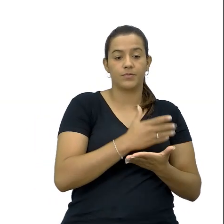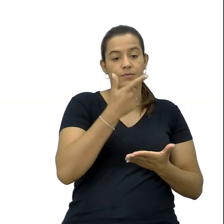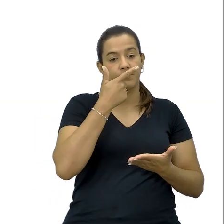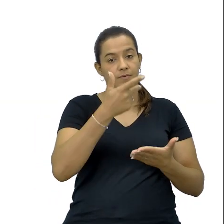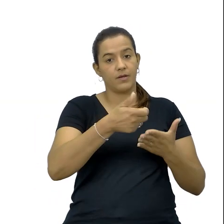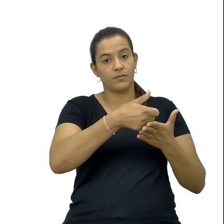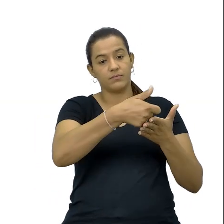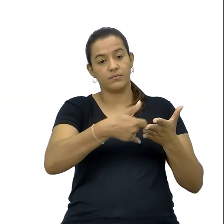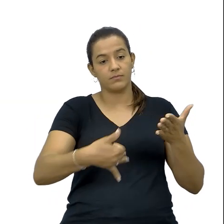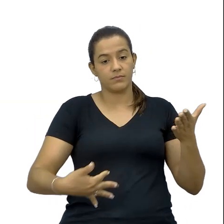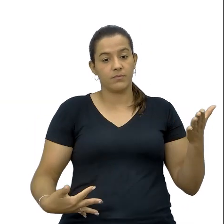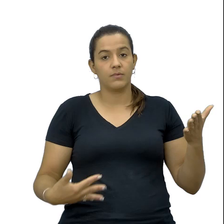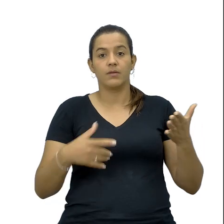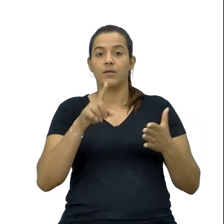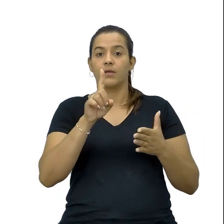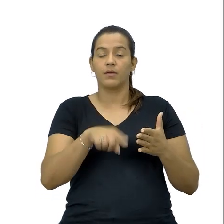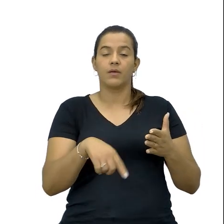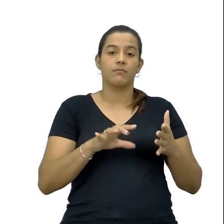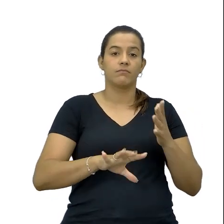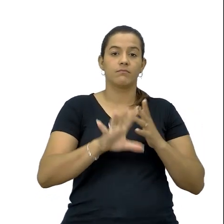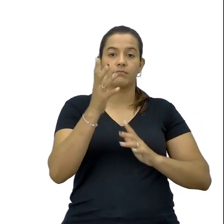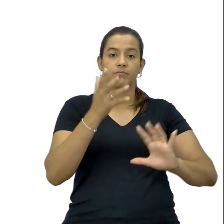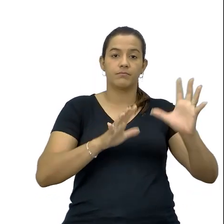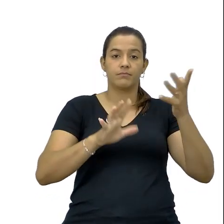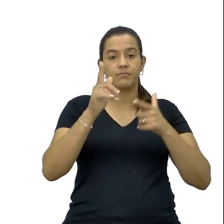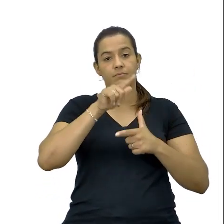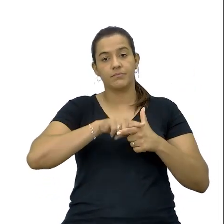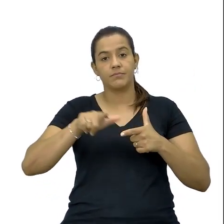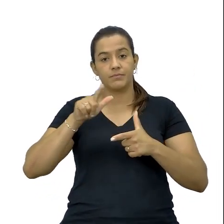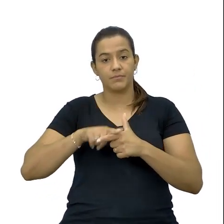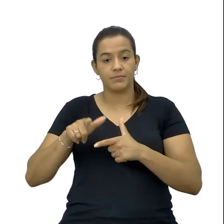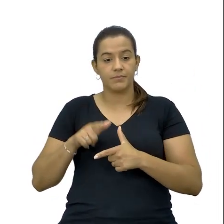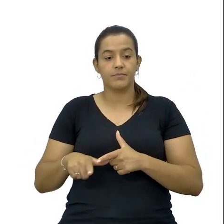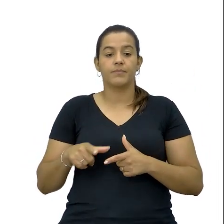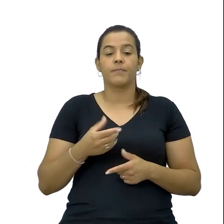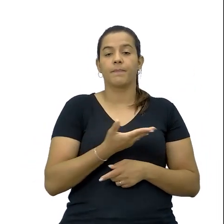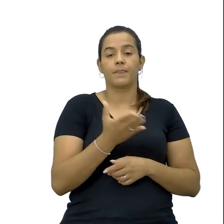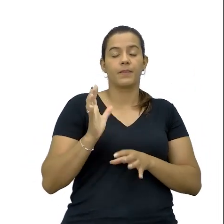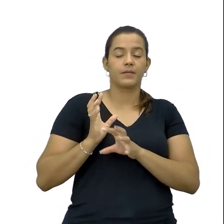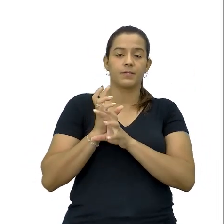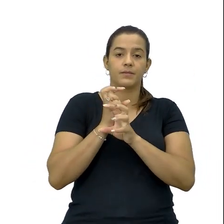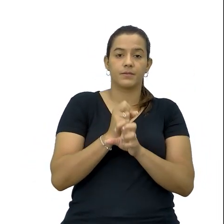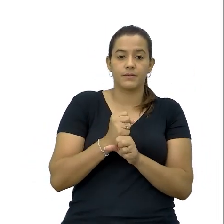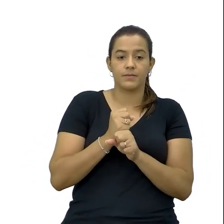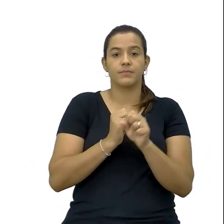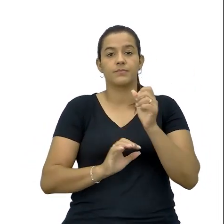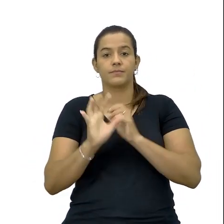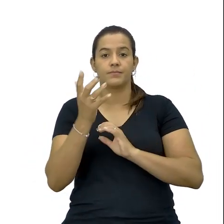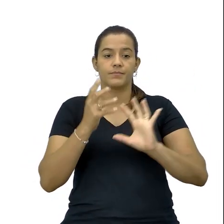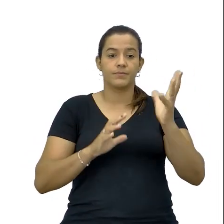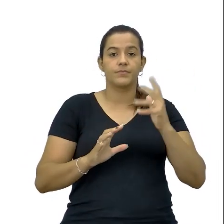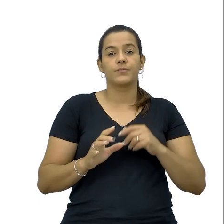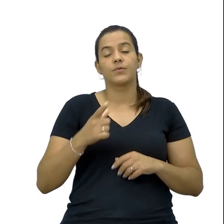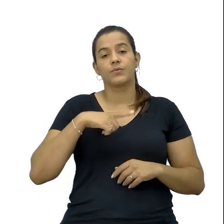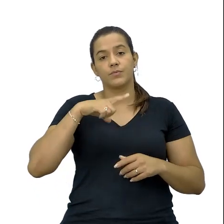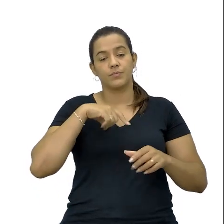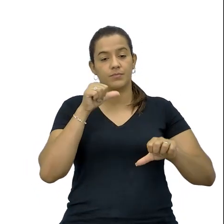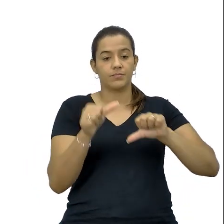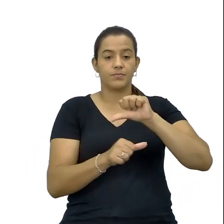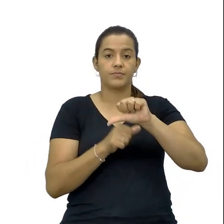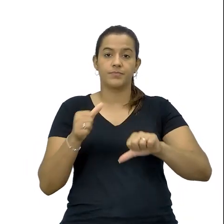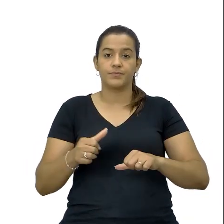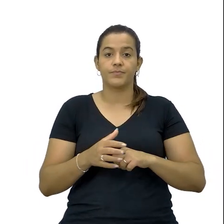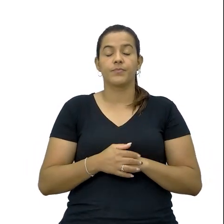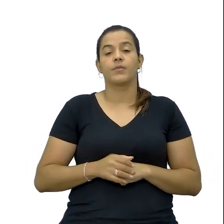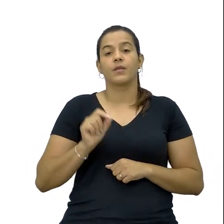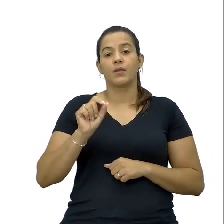descritor, né, é resolver situação, problema envolvendo o cálculo de probabilidade de ocorrência de um evento aleatório.